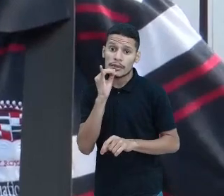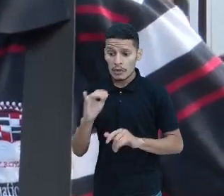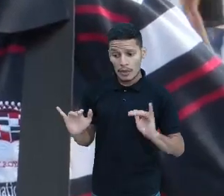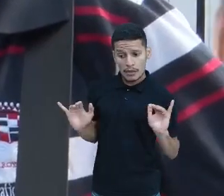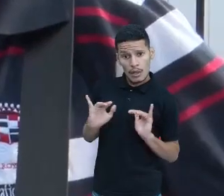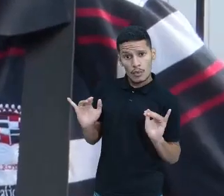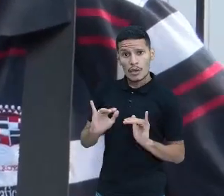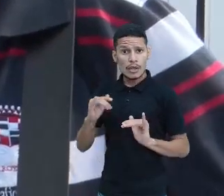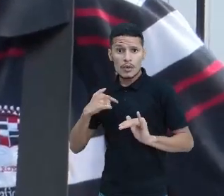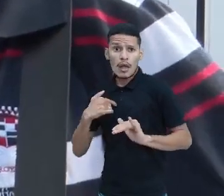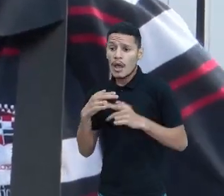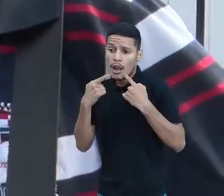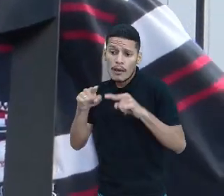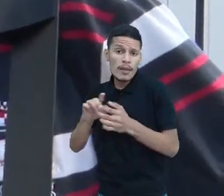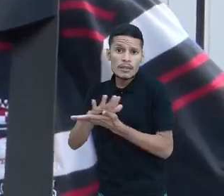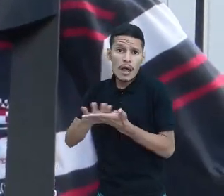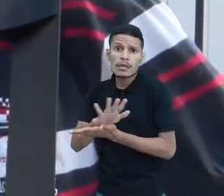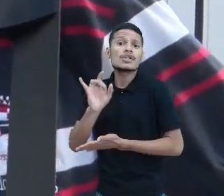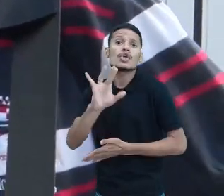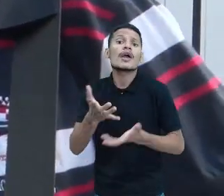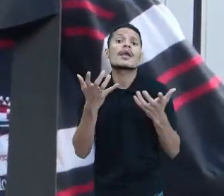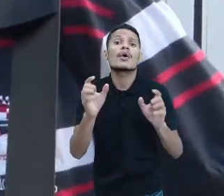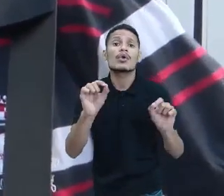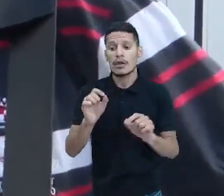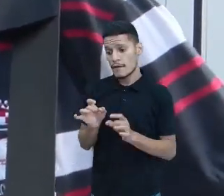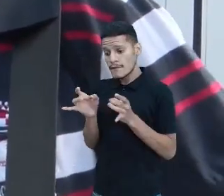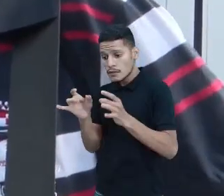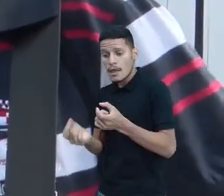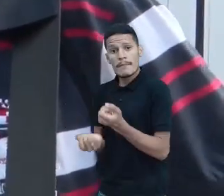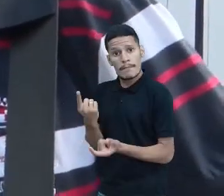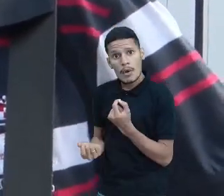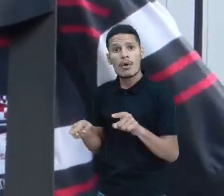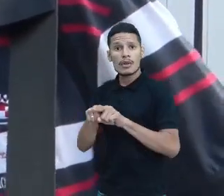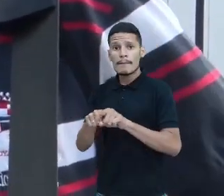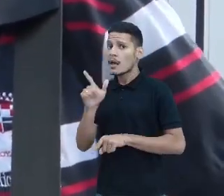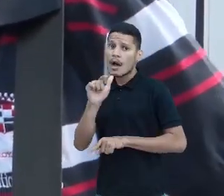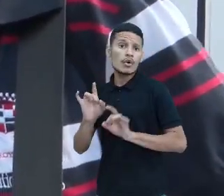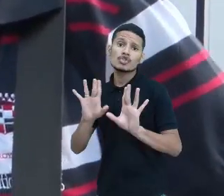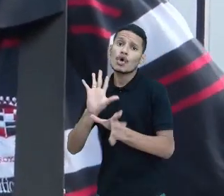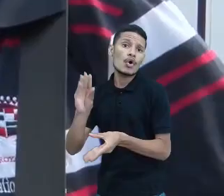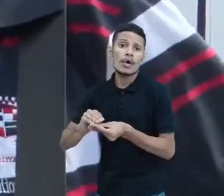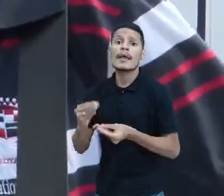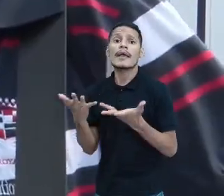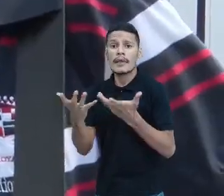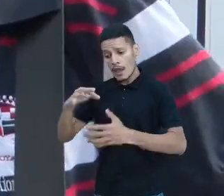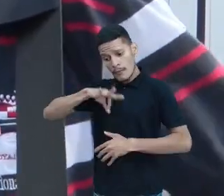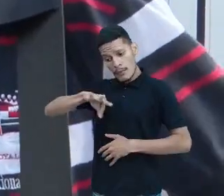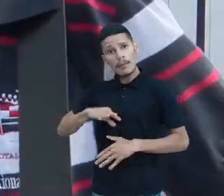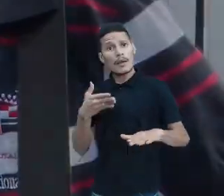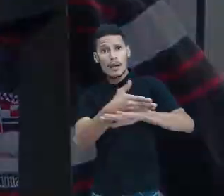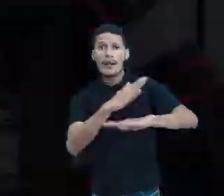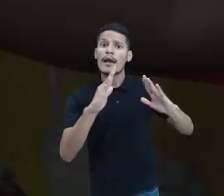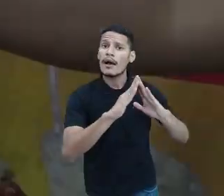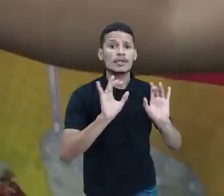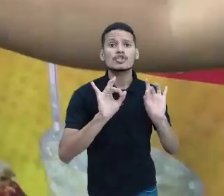gente não reclama de nada, o negócio da gente só é vender a pipoca e a água da gente pra gente levar o trocadinho da gente pra